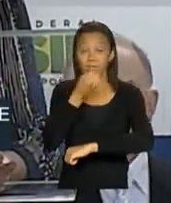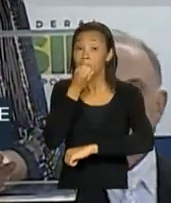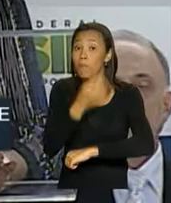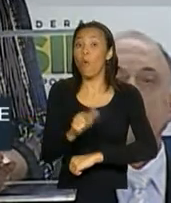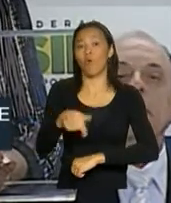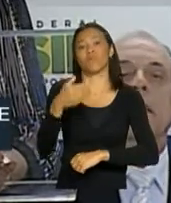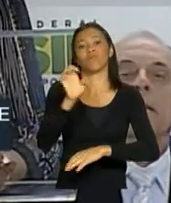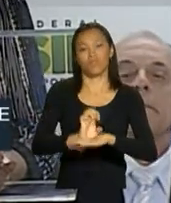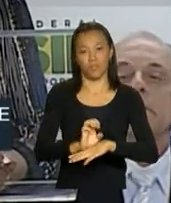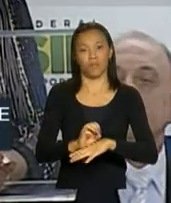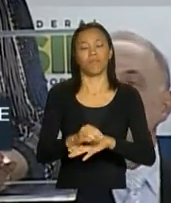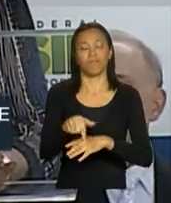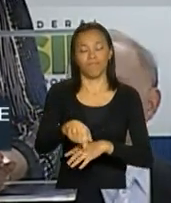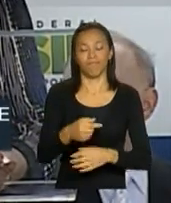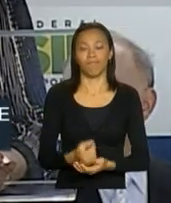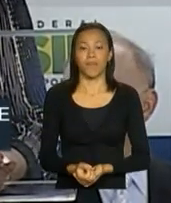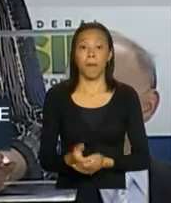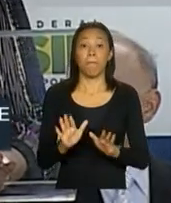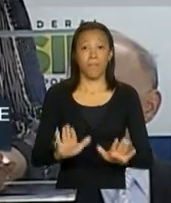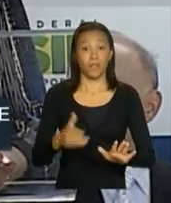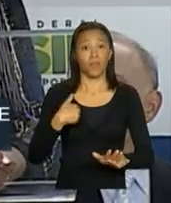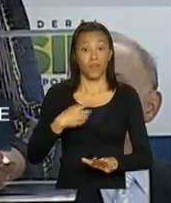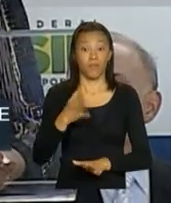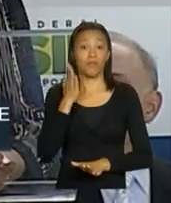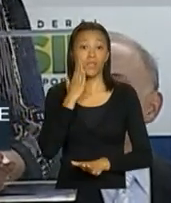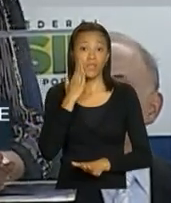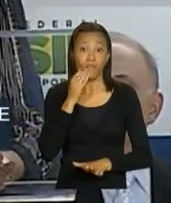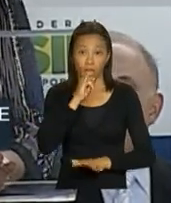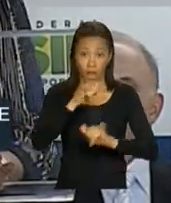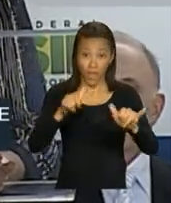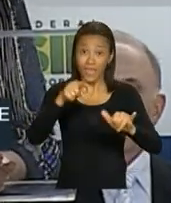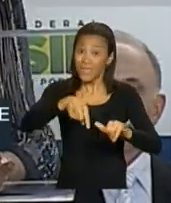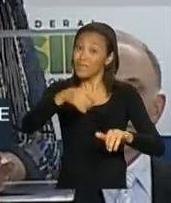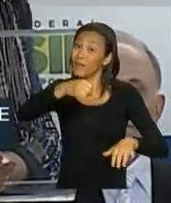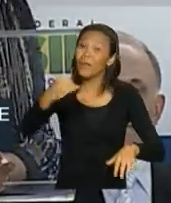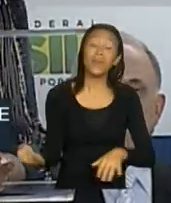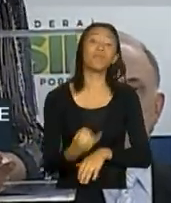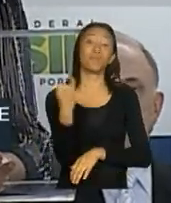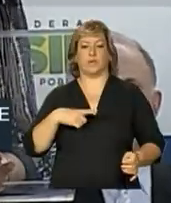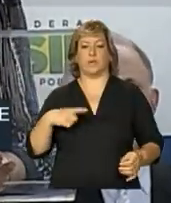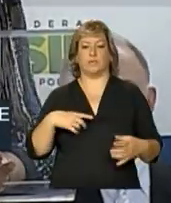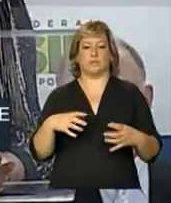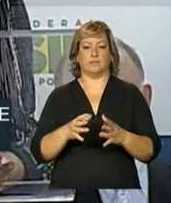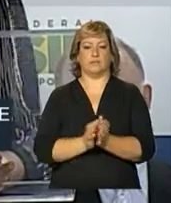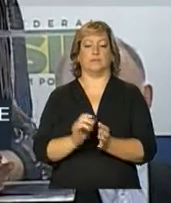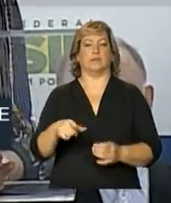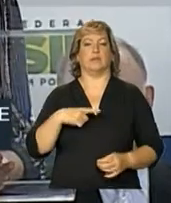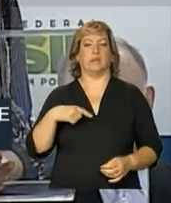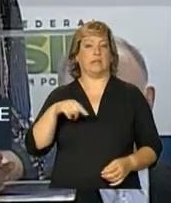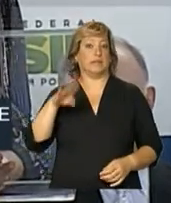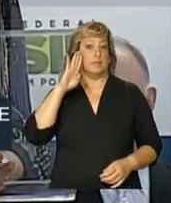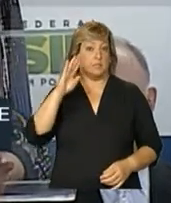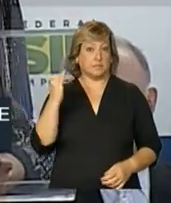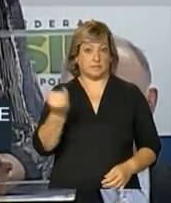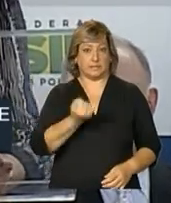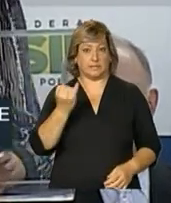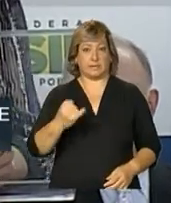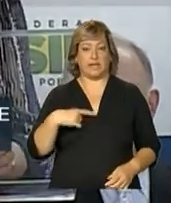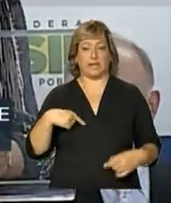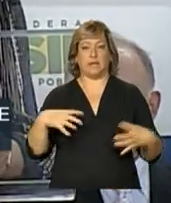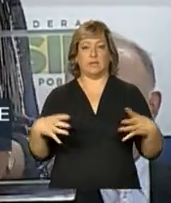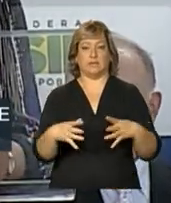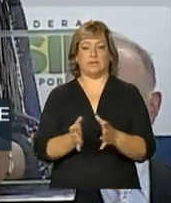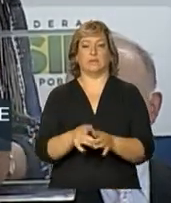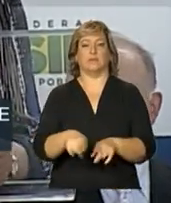mas eu quero aqui reconhecer de público que isso é fundamental para o Brasil ir para um